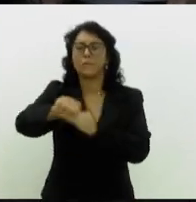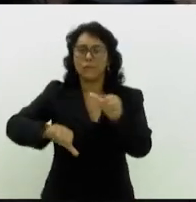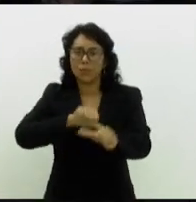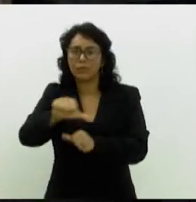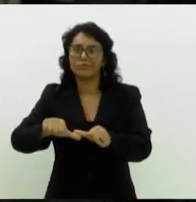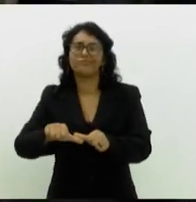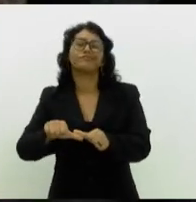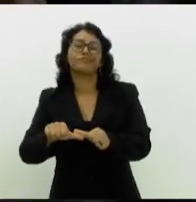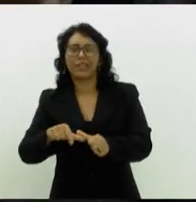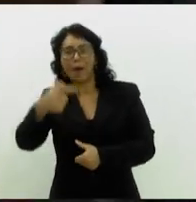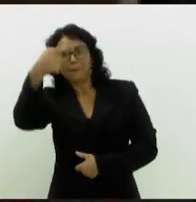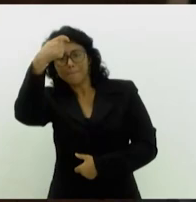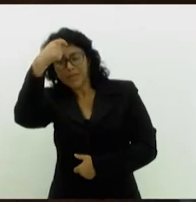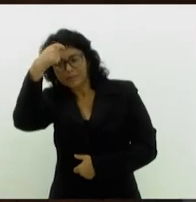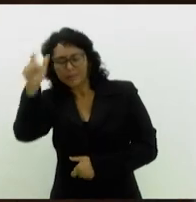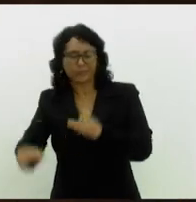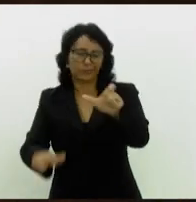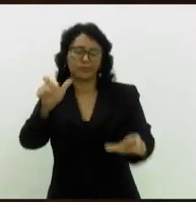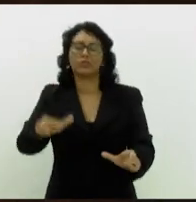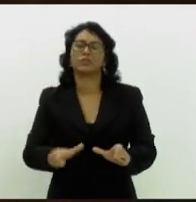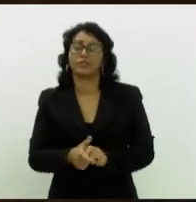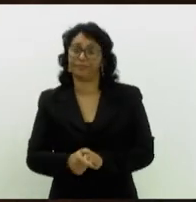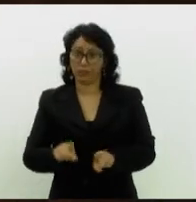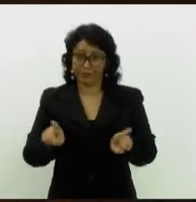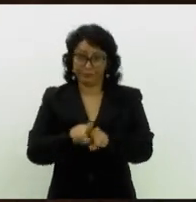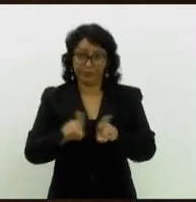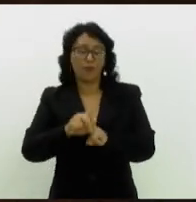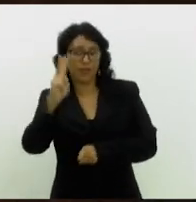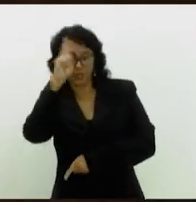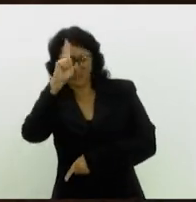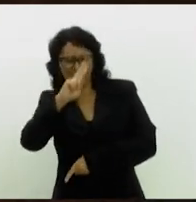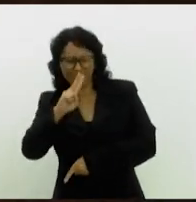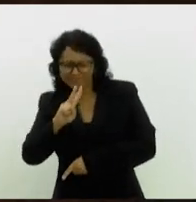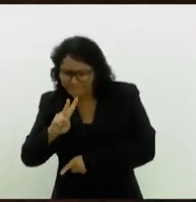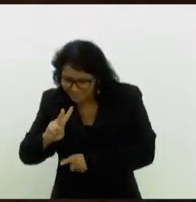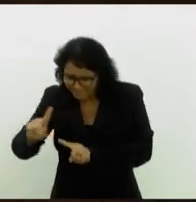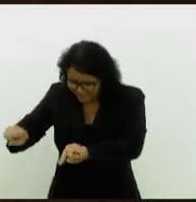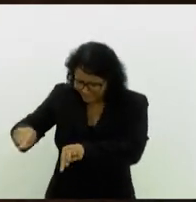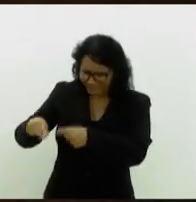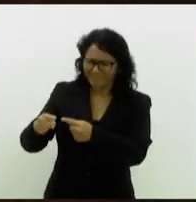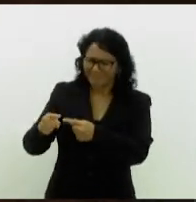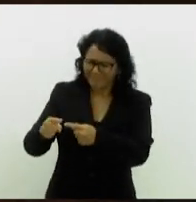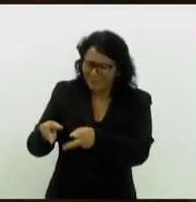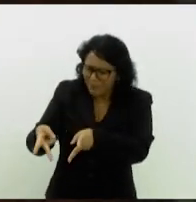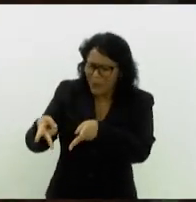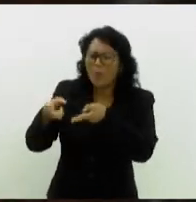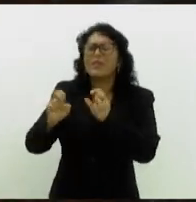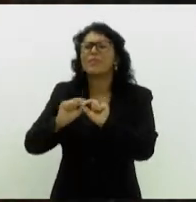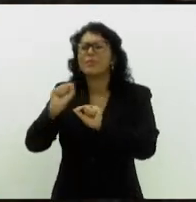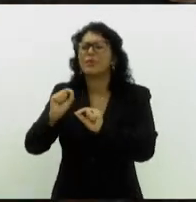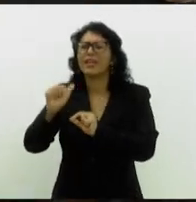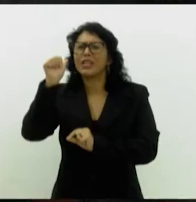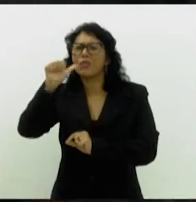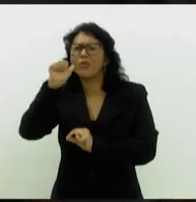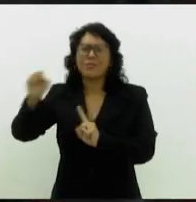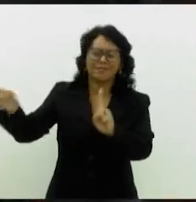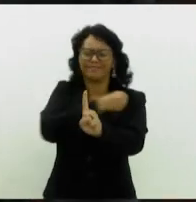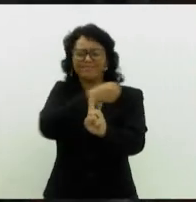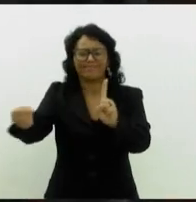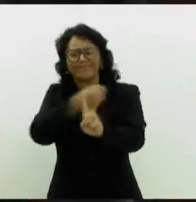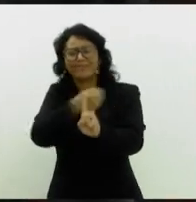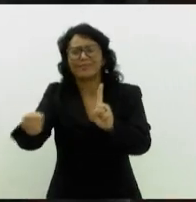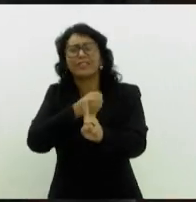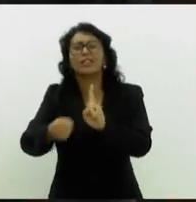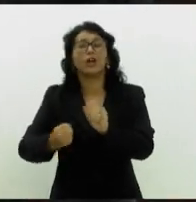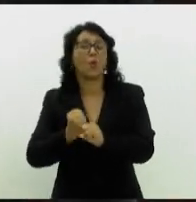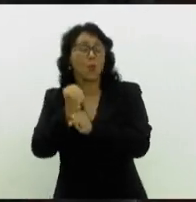violência Teve um caso Eh que que me marcou muito de uma mulher que foi espancada até a morte no Guarujá no ano de